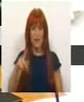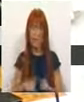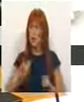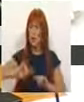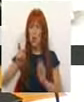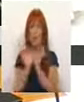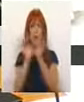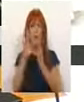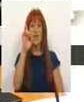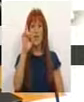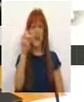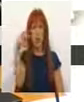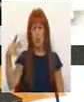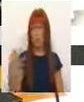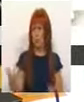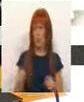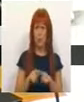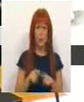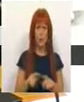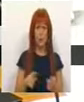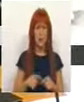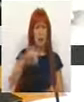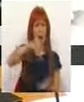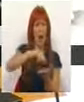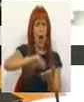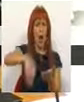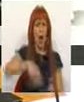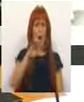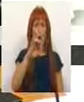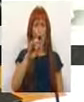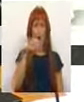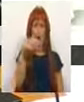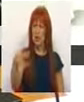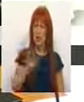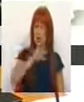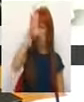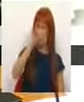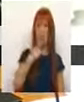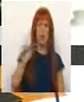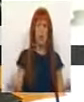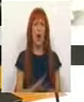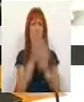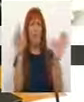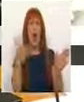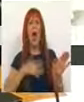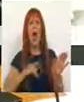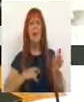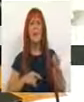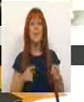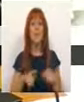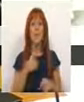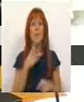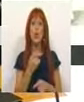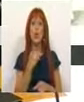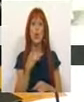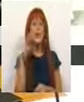custo online de 60€ e, no caso de ser presencial, 80€. E, Sr. Ministro, muito claramente queria